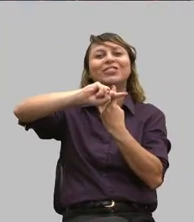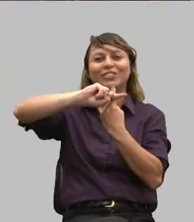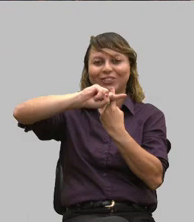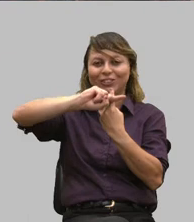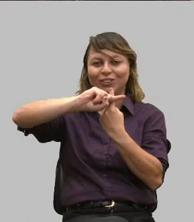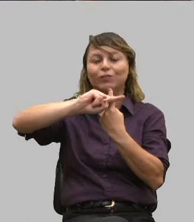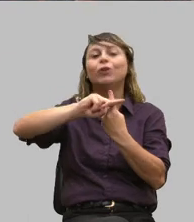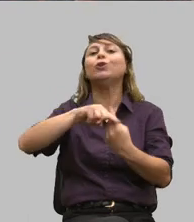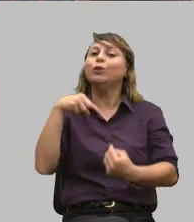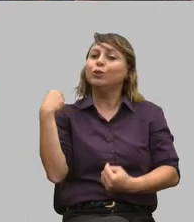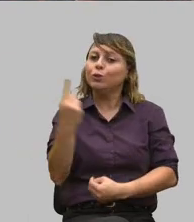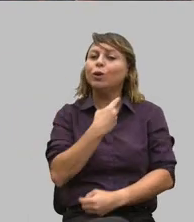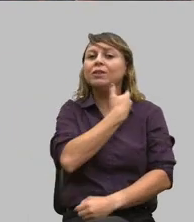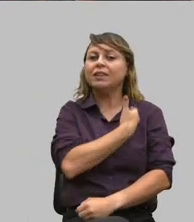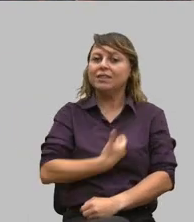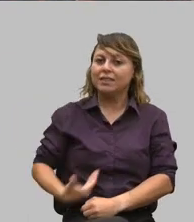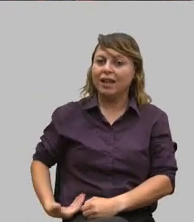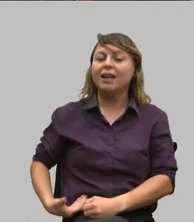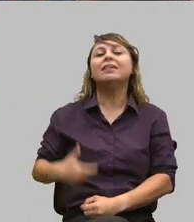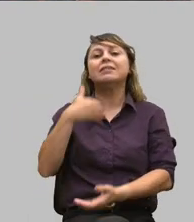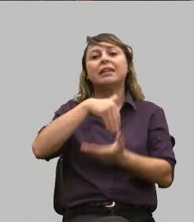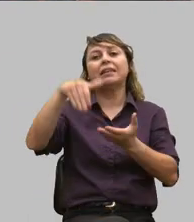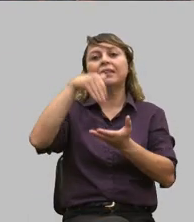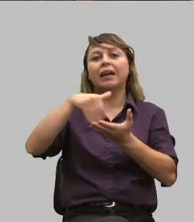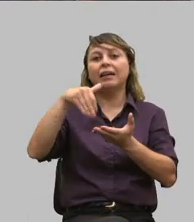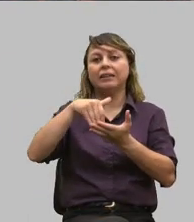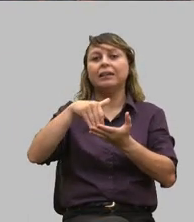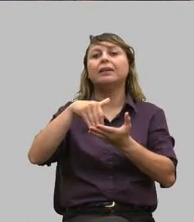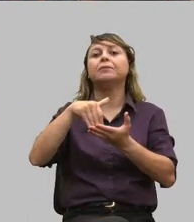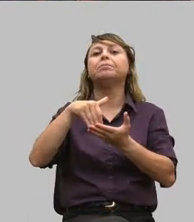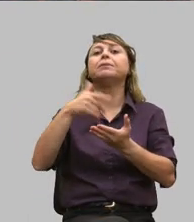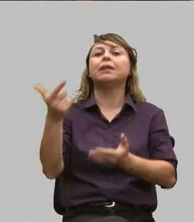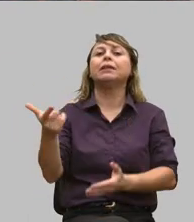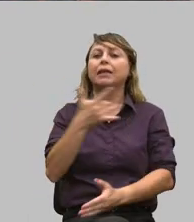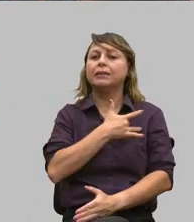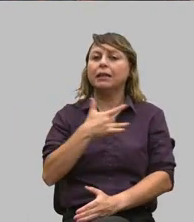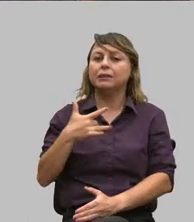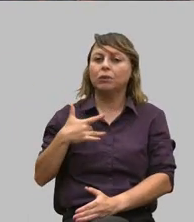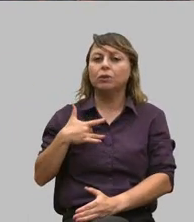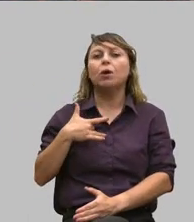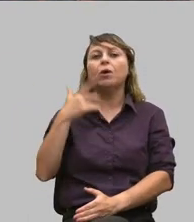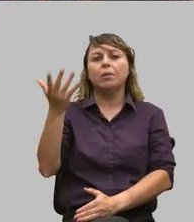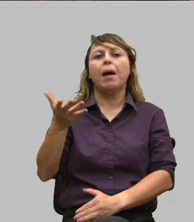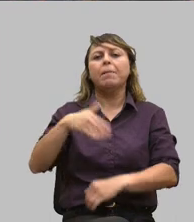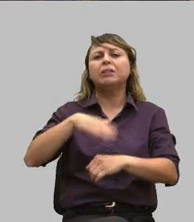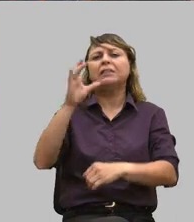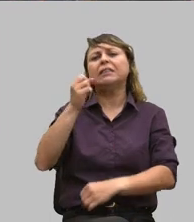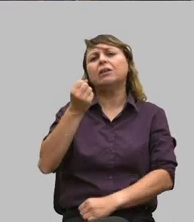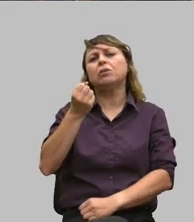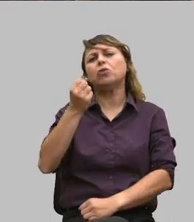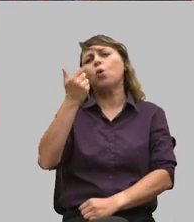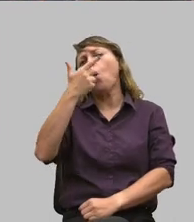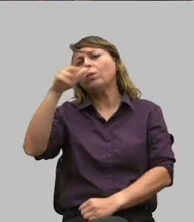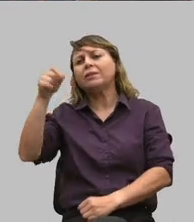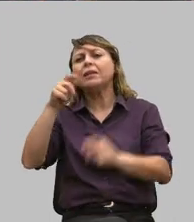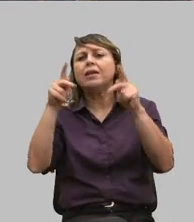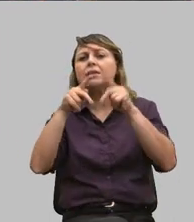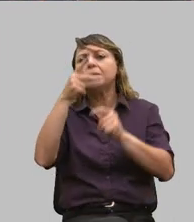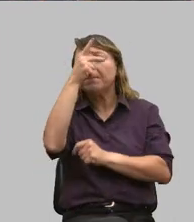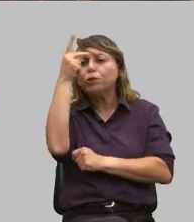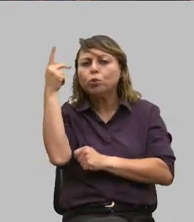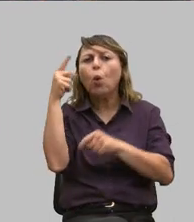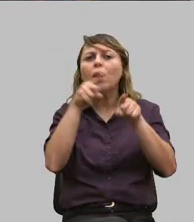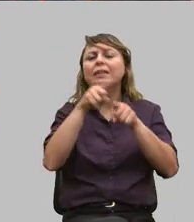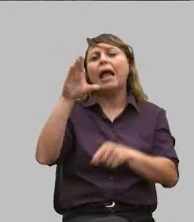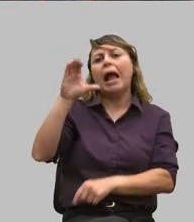governo e vou falar da Secretaria de Saúde eh eu sou apenas um de mais de 5.000 pessoas né Nós temos aqui a mesa Camila que é a nossa